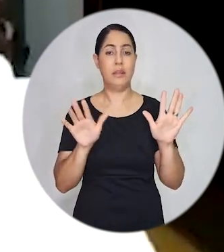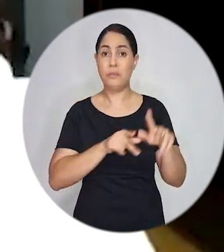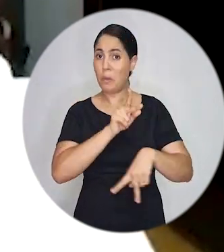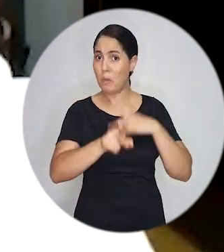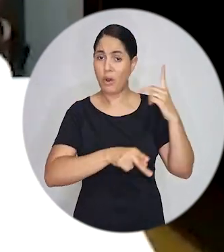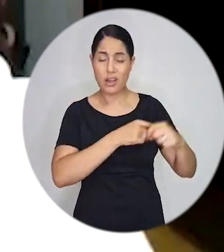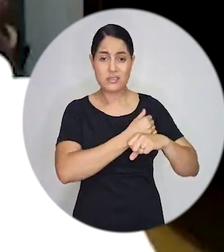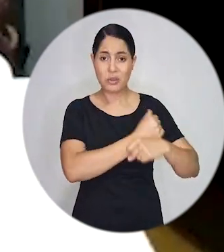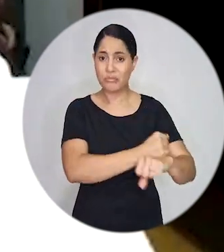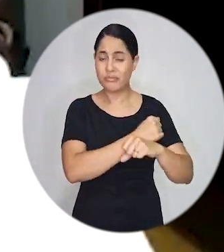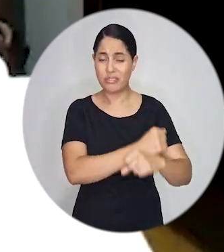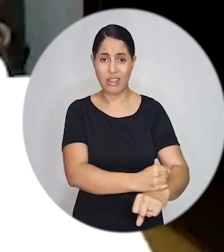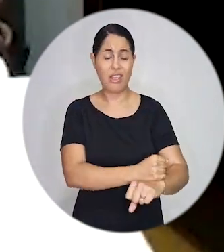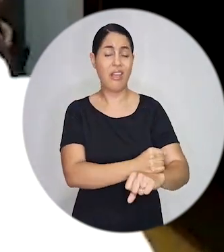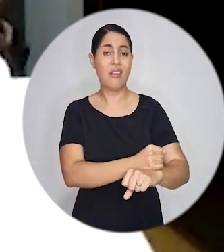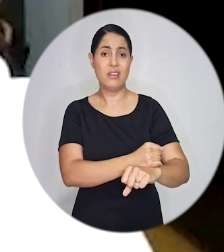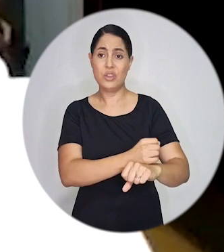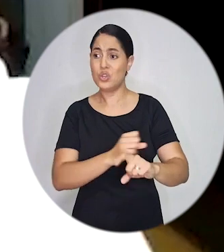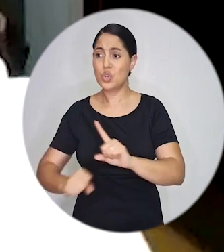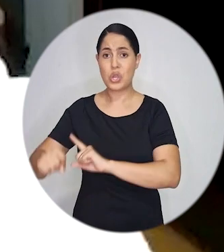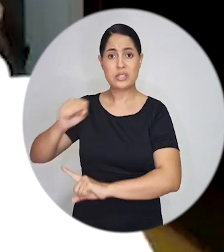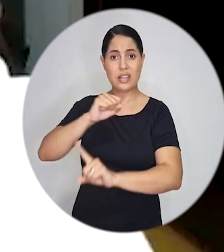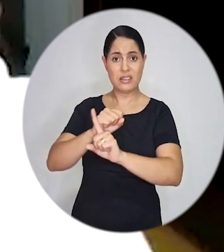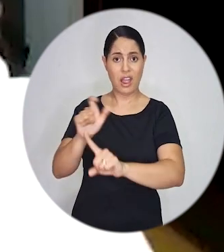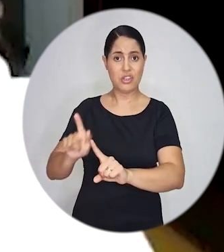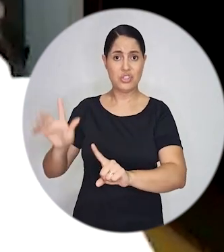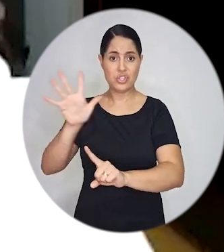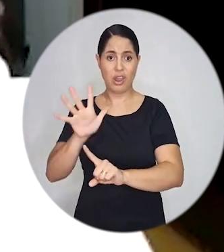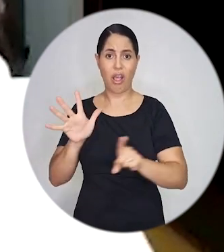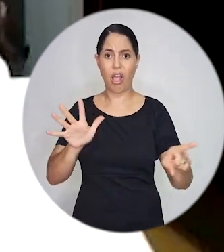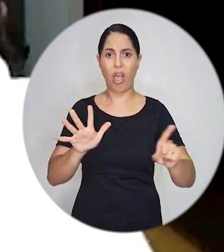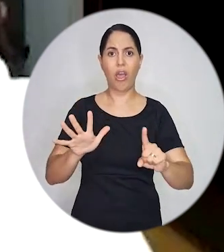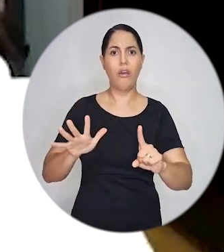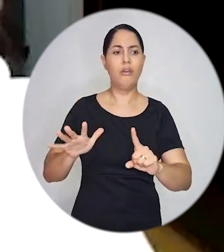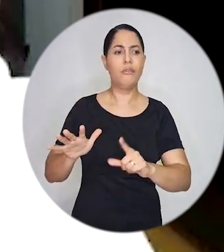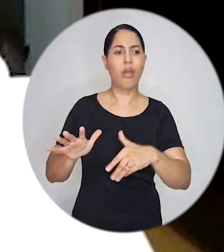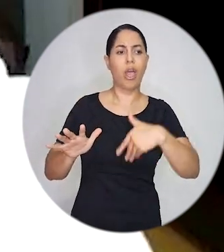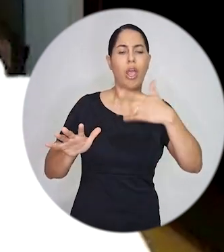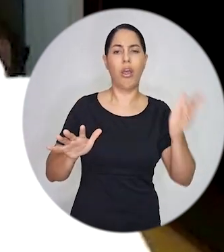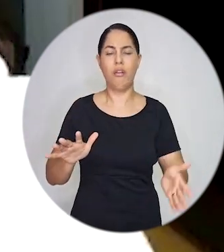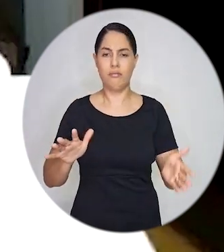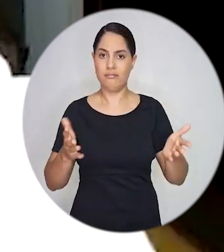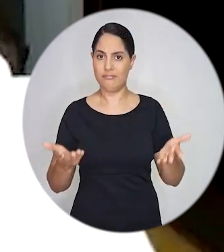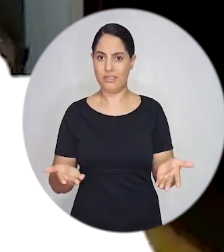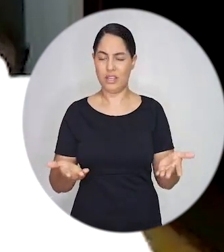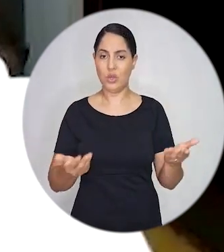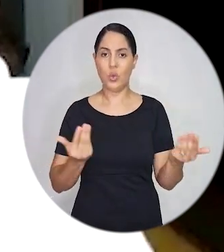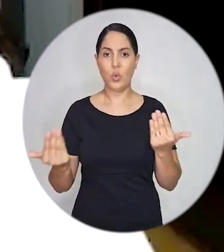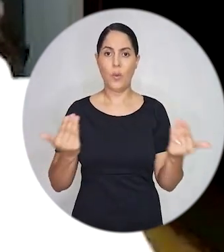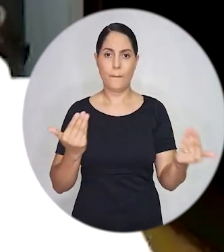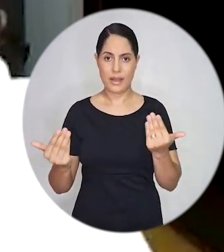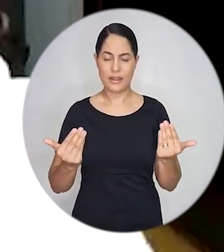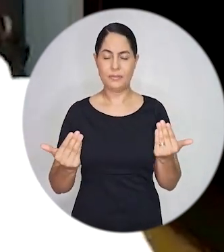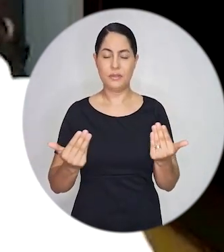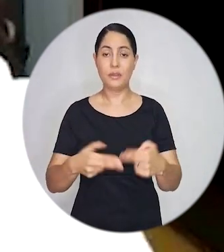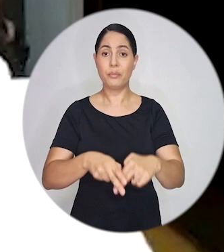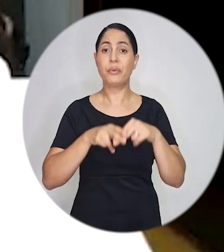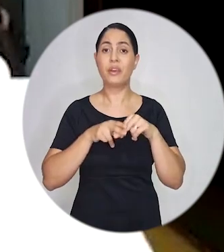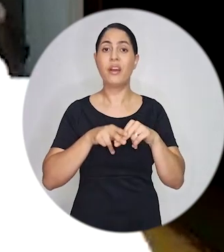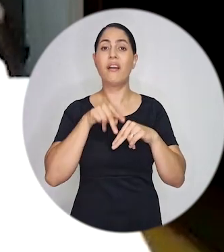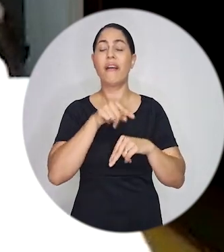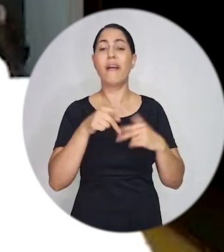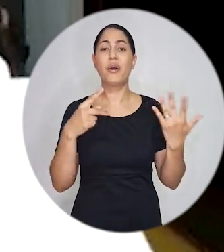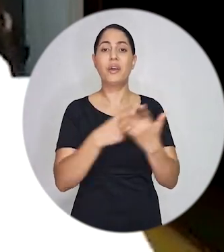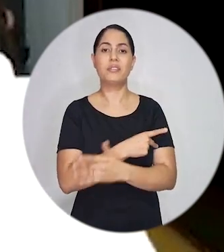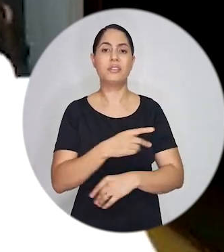população negra vive à margem da sociedade. A população negra figura como protagonista quando os dados